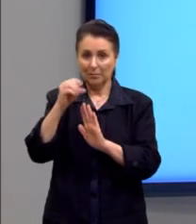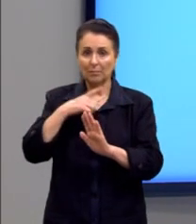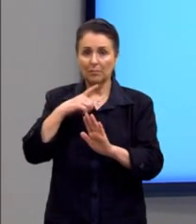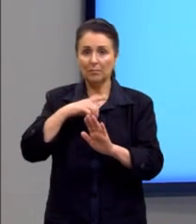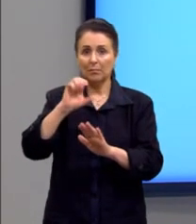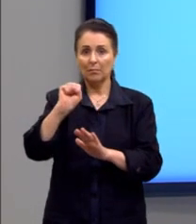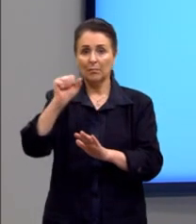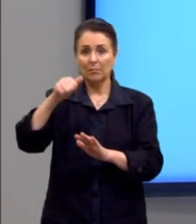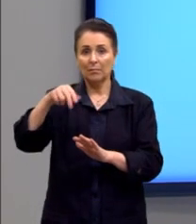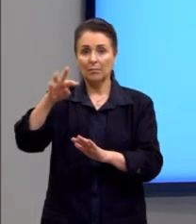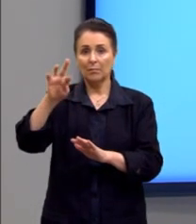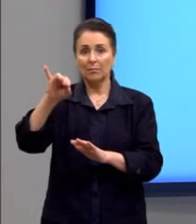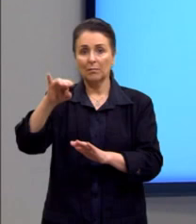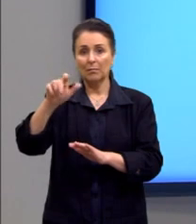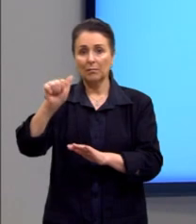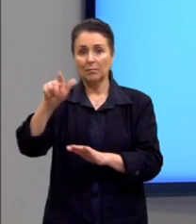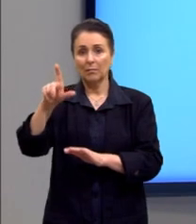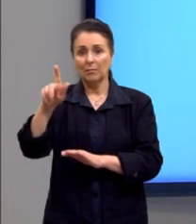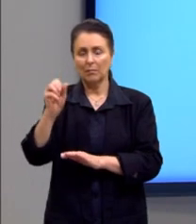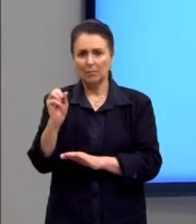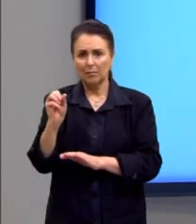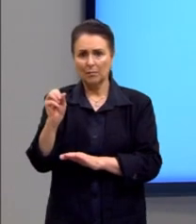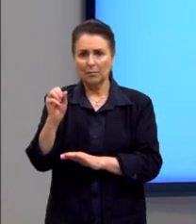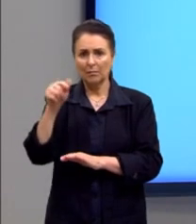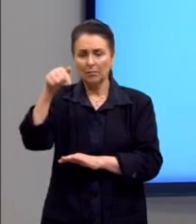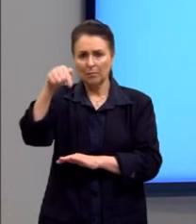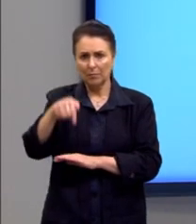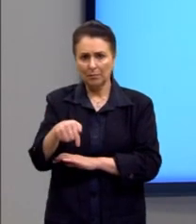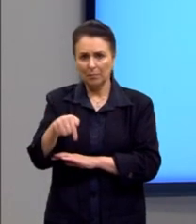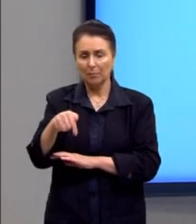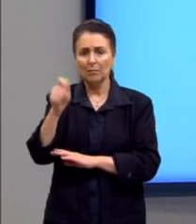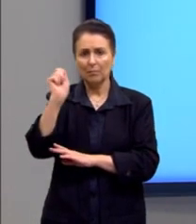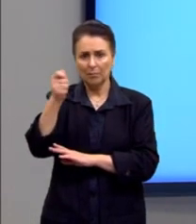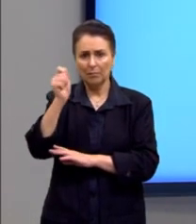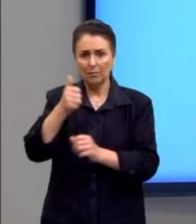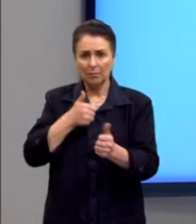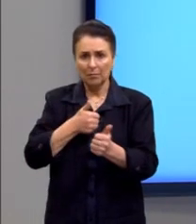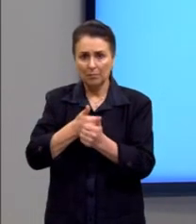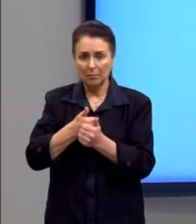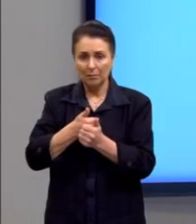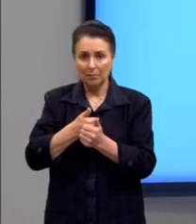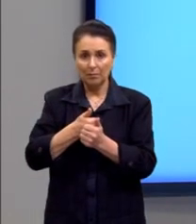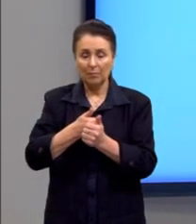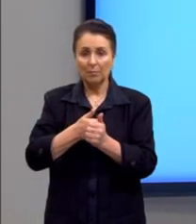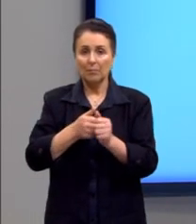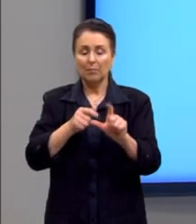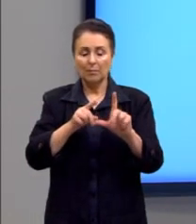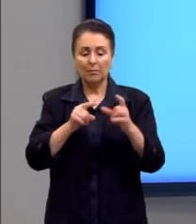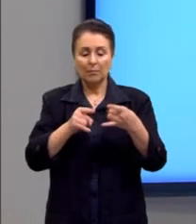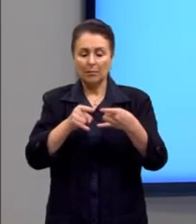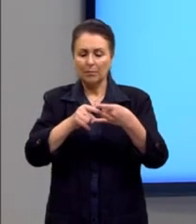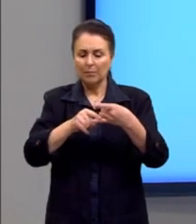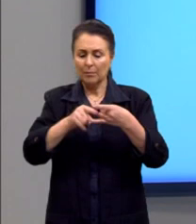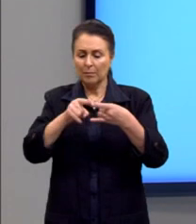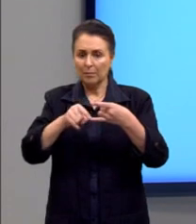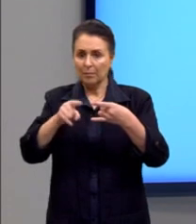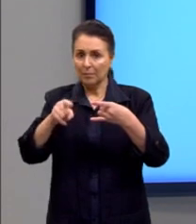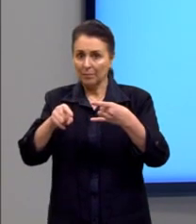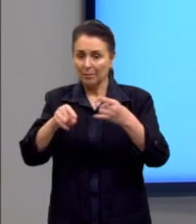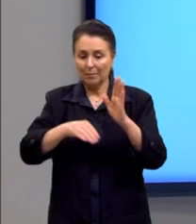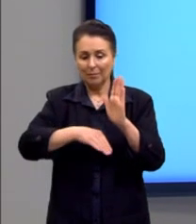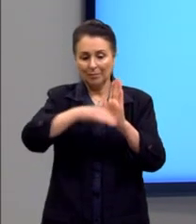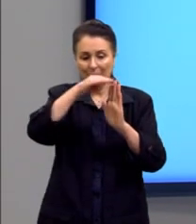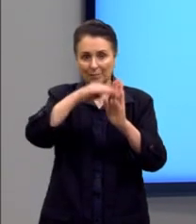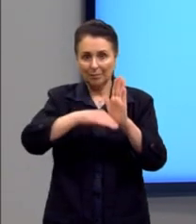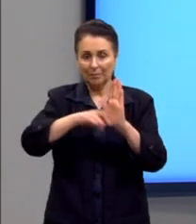Santiago del Estero na Argentina a magnitude de um terremoto medida na escala Richter é